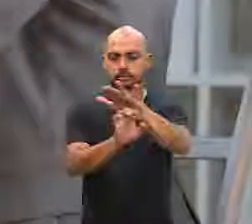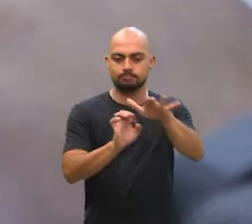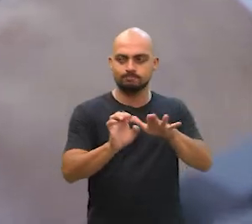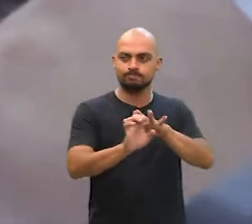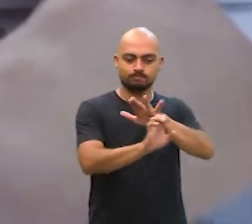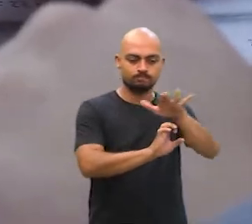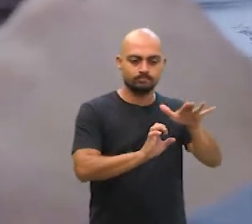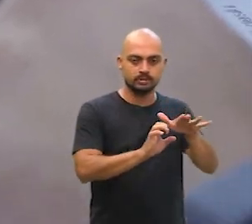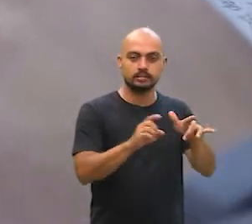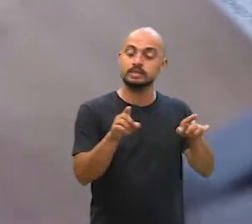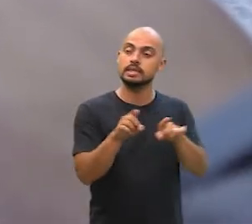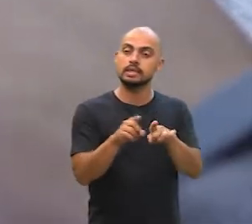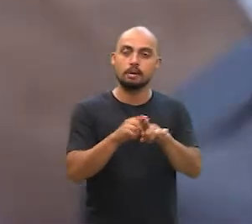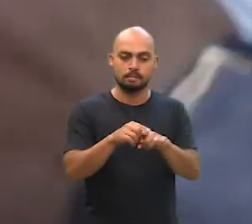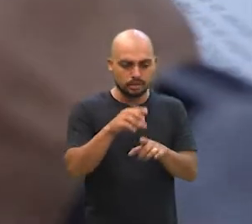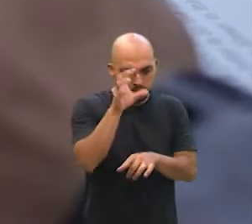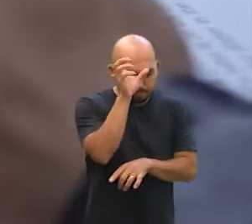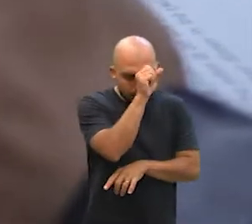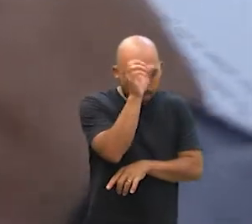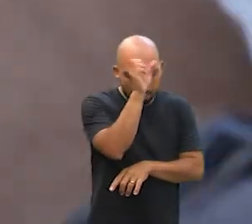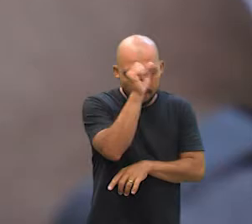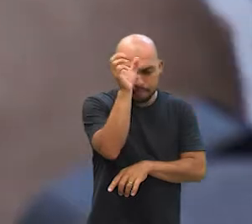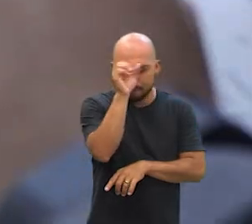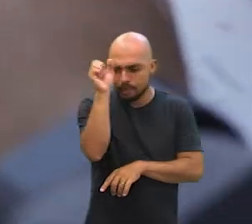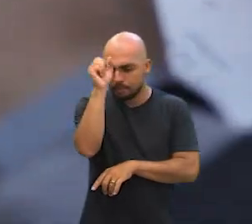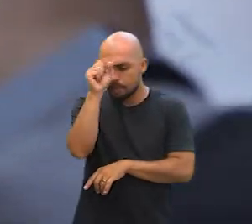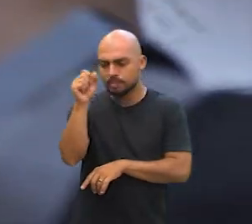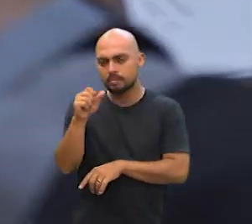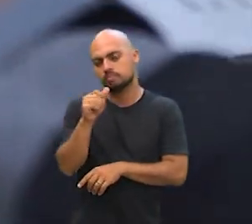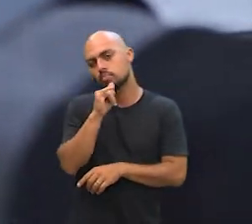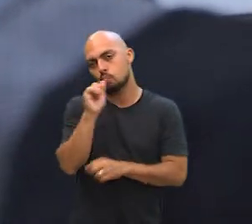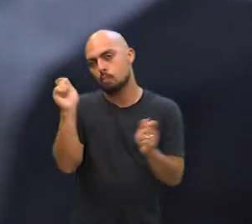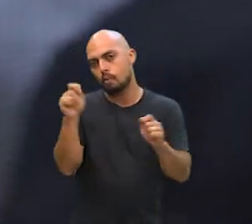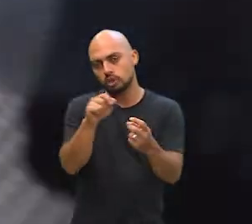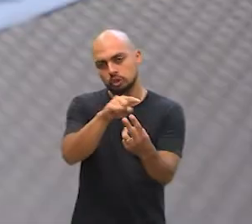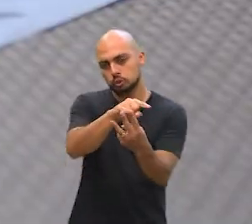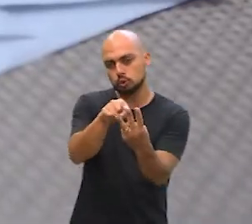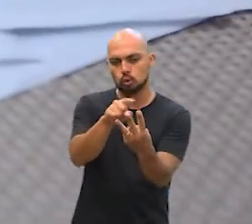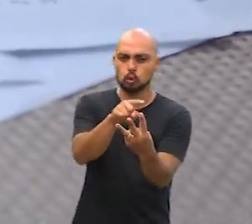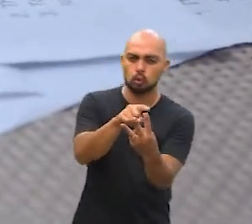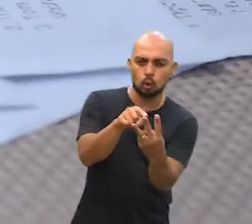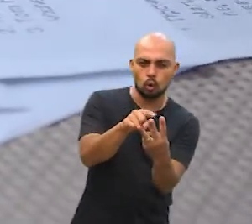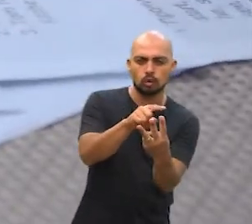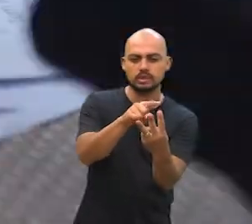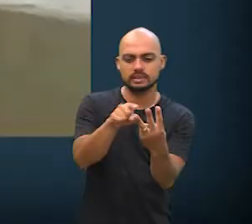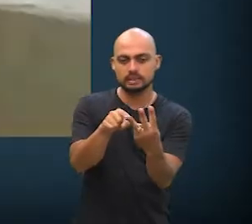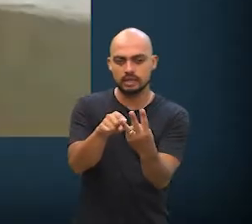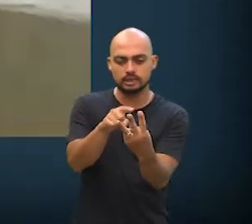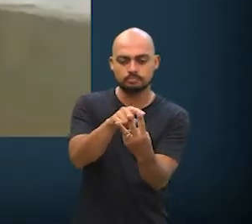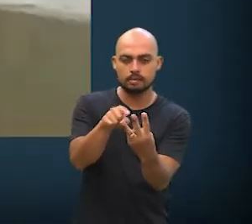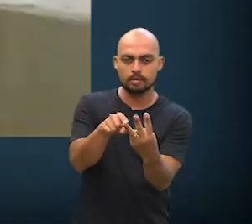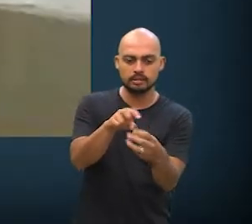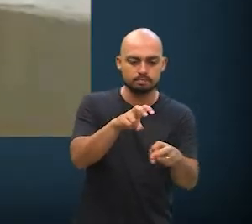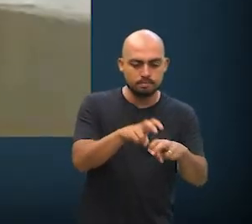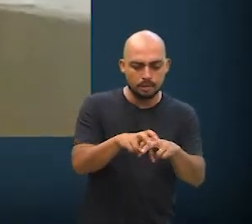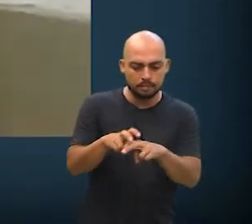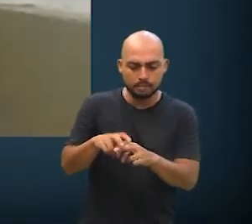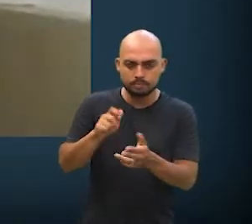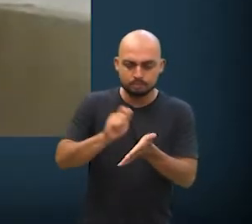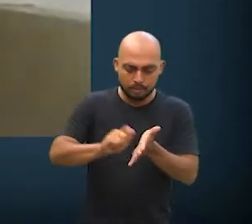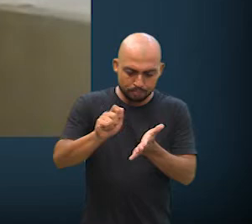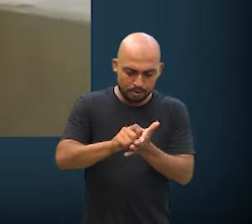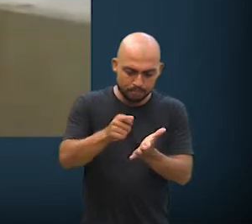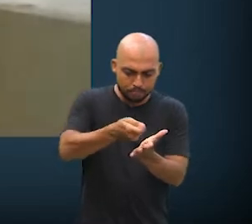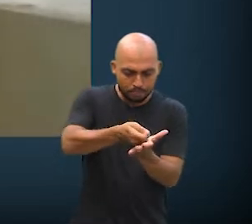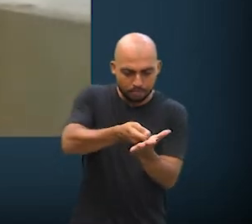negócios, e também aprender com ela. Vou achar aí 2, 3, sentar e colocar no papel o que